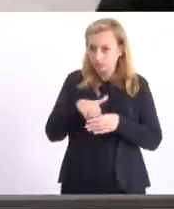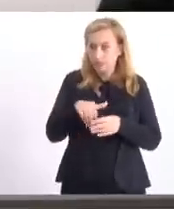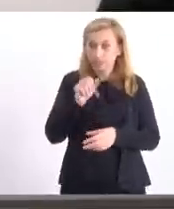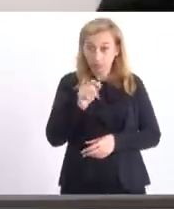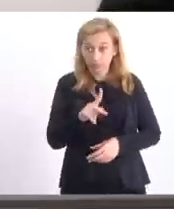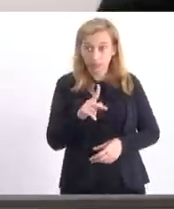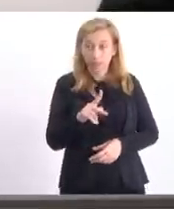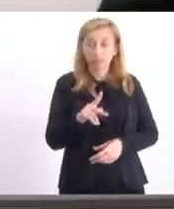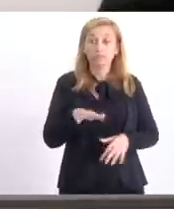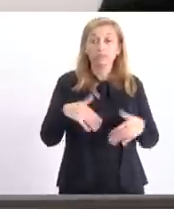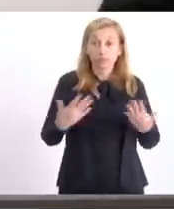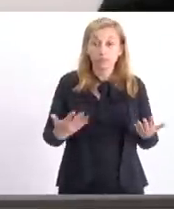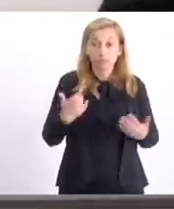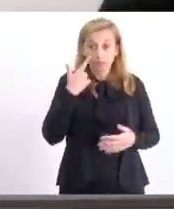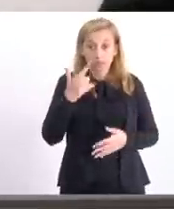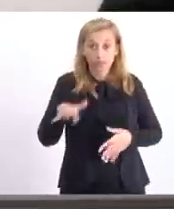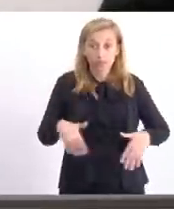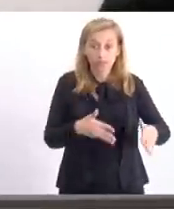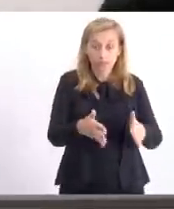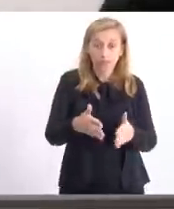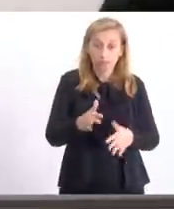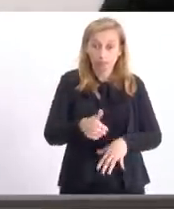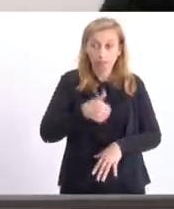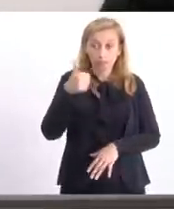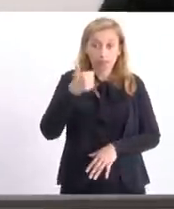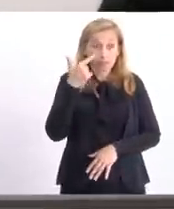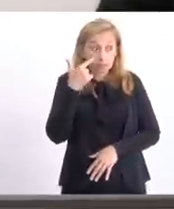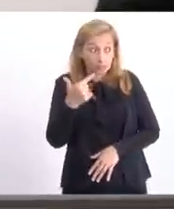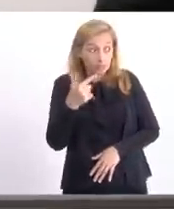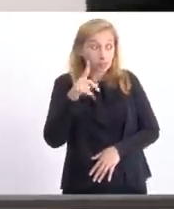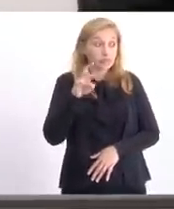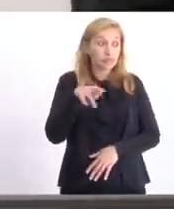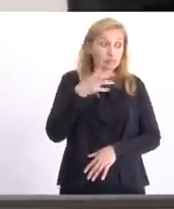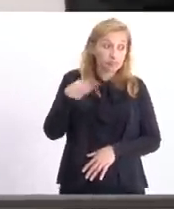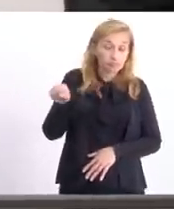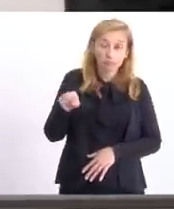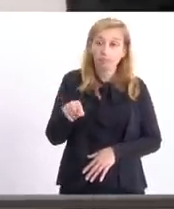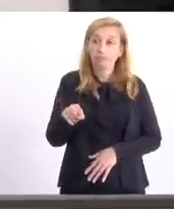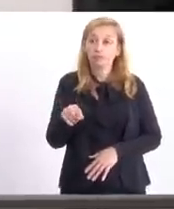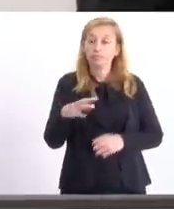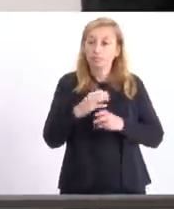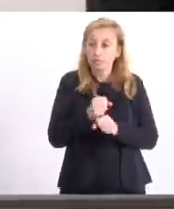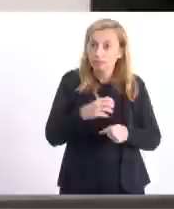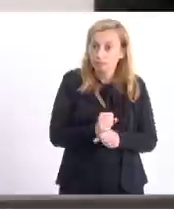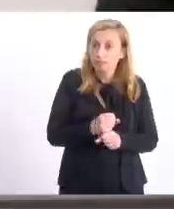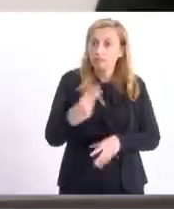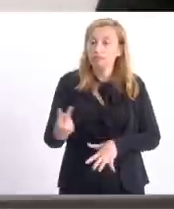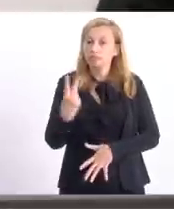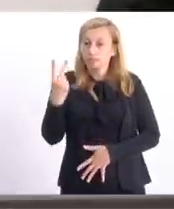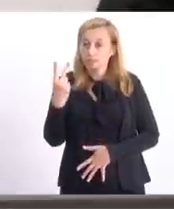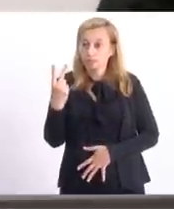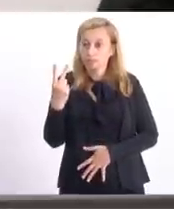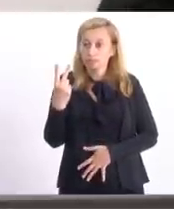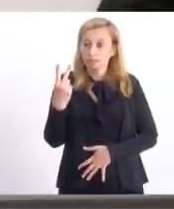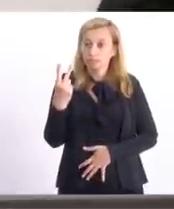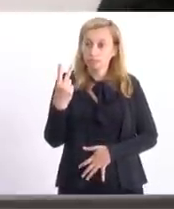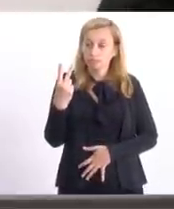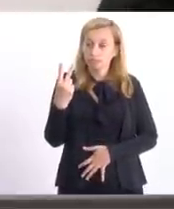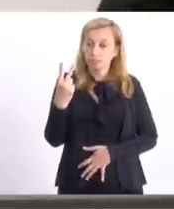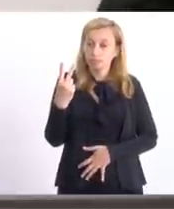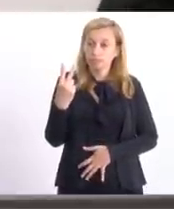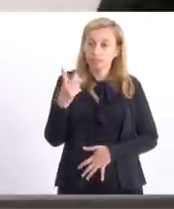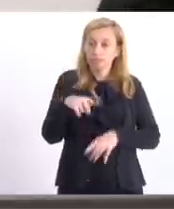Então, vamos procurar o caminho do meio, vamos olhar essa grana, vamos fazer conta e vamos valorizar